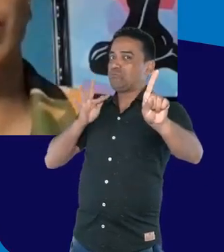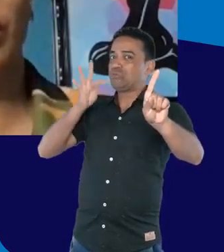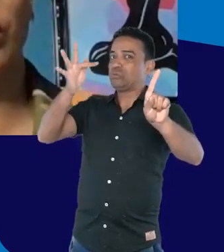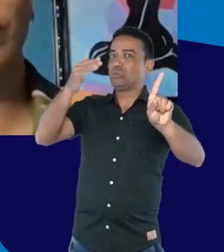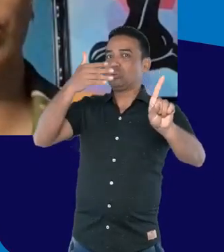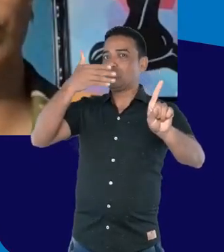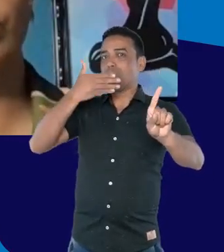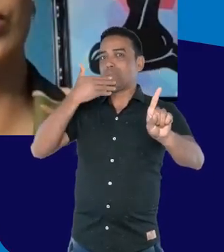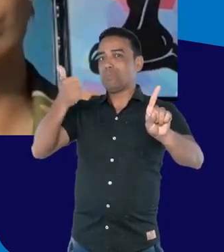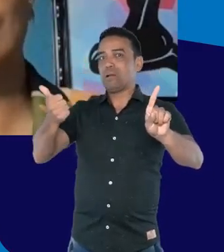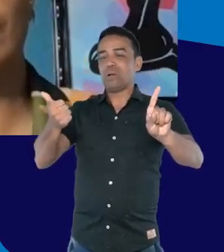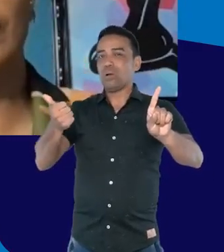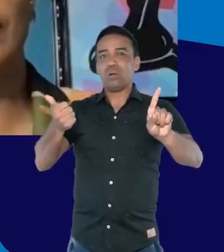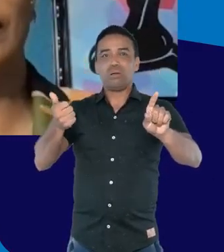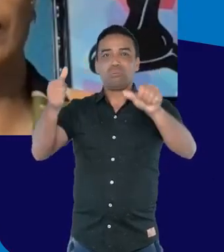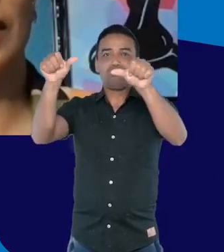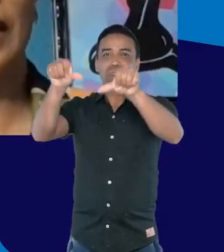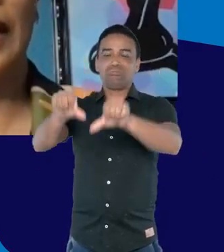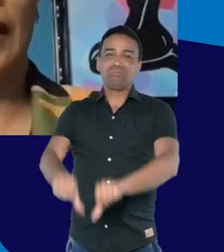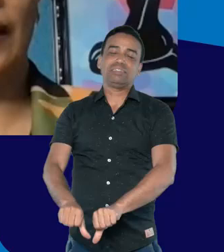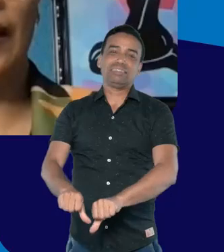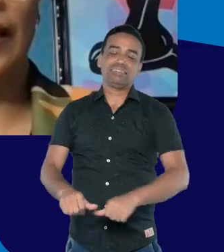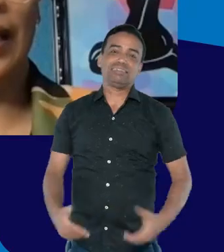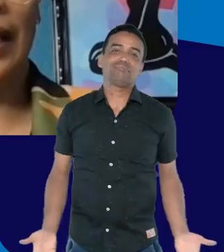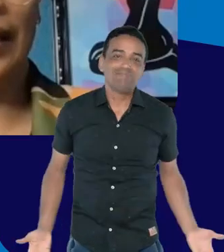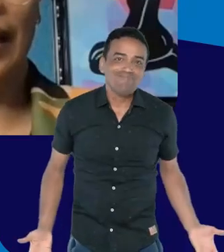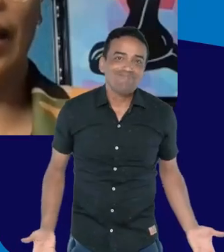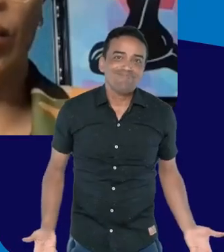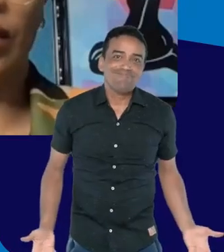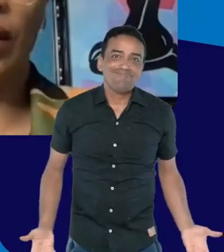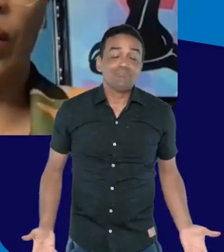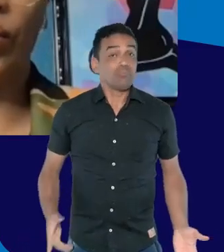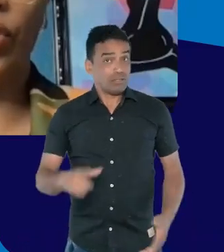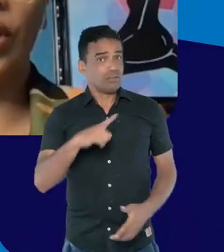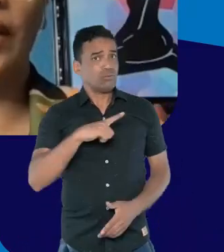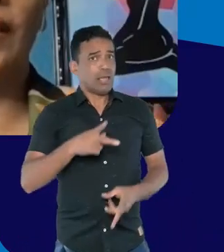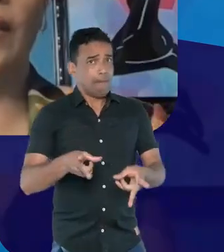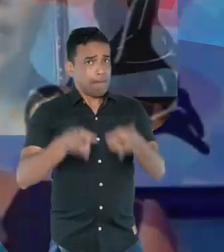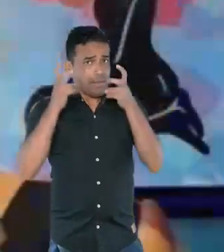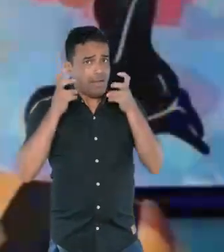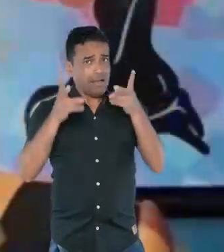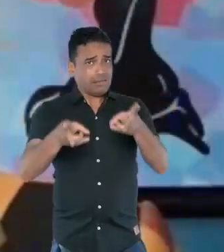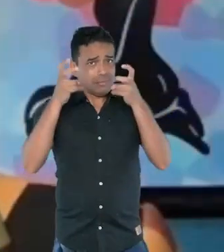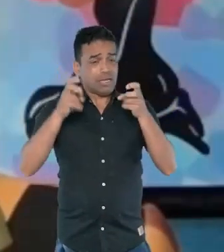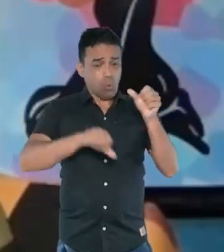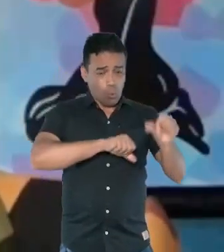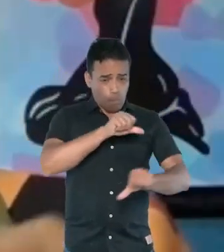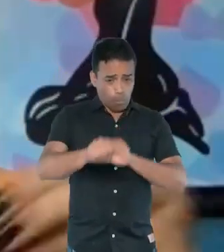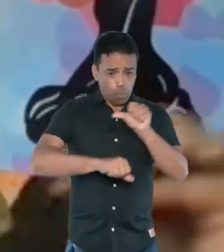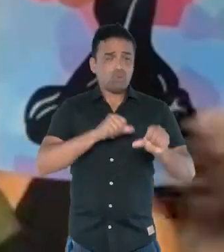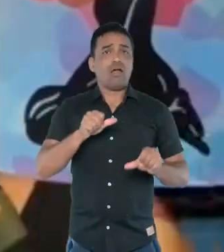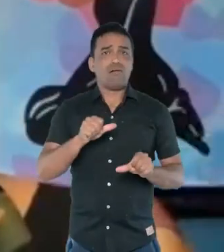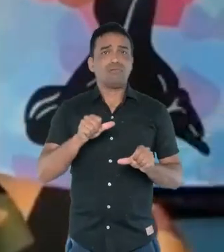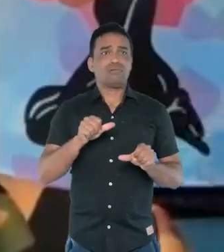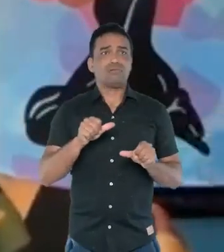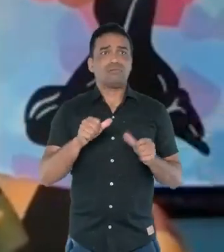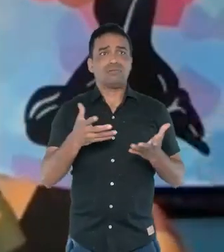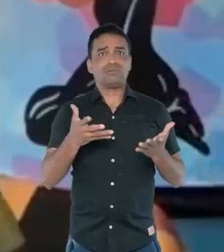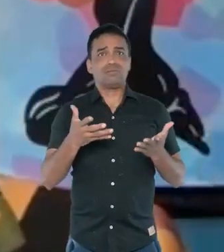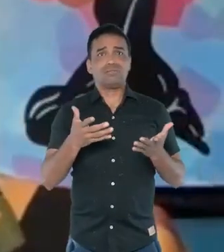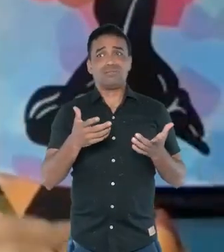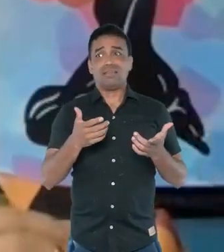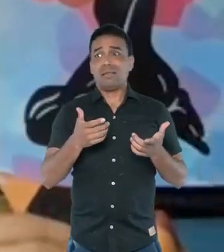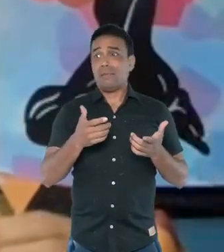construir a perspectiva de futuros melhores. Então, ter noção de que as mudanças